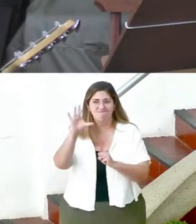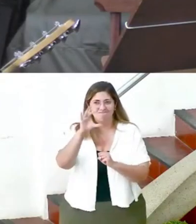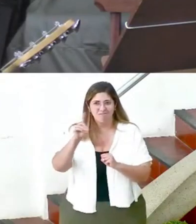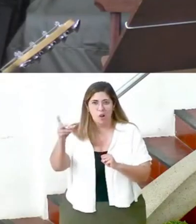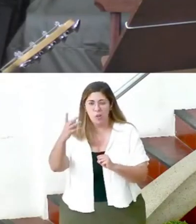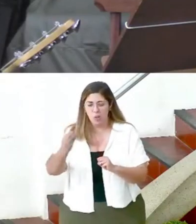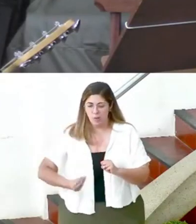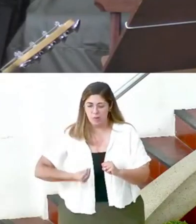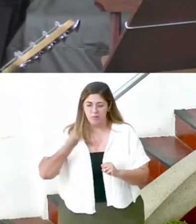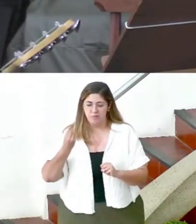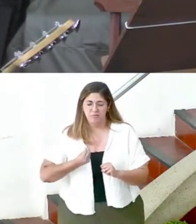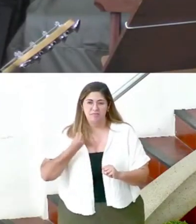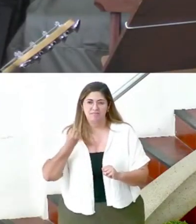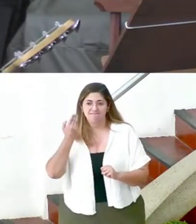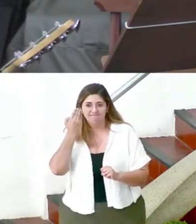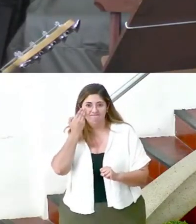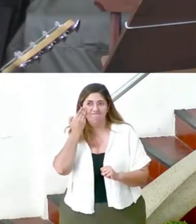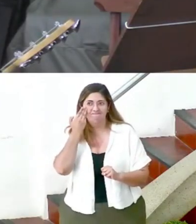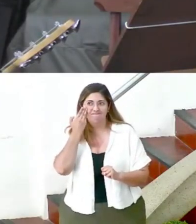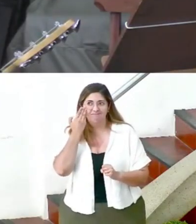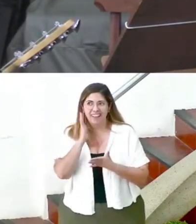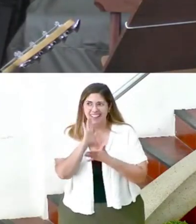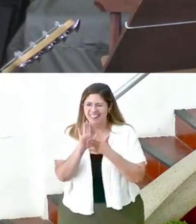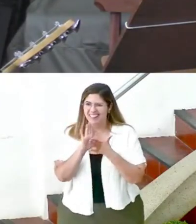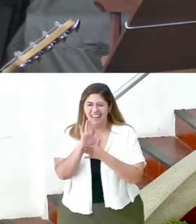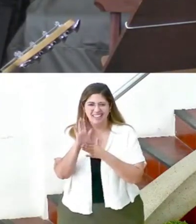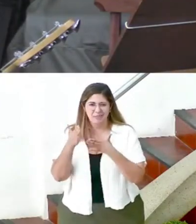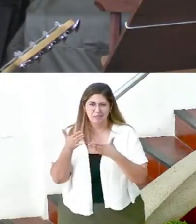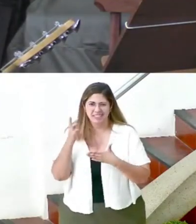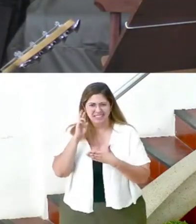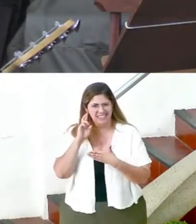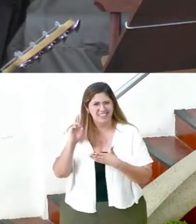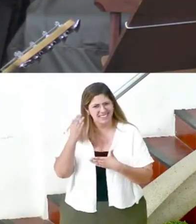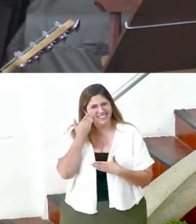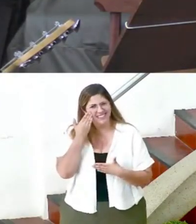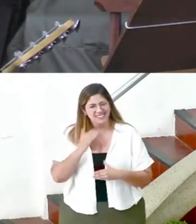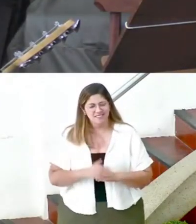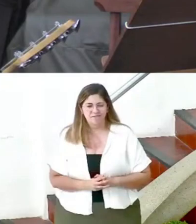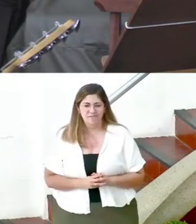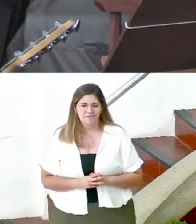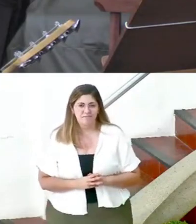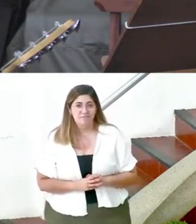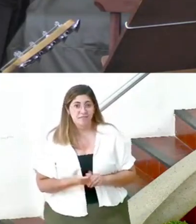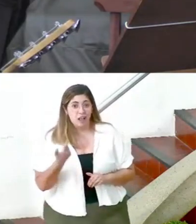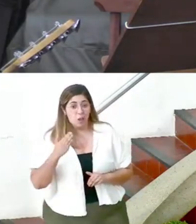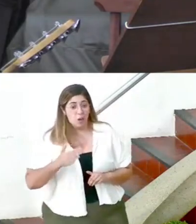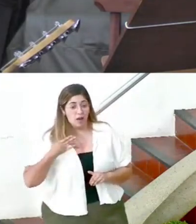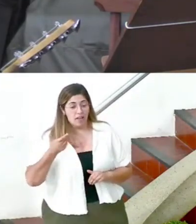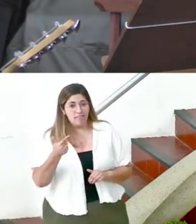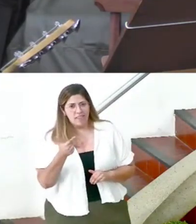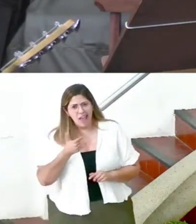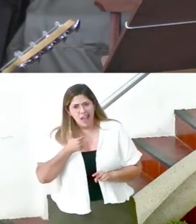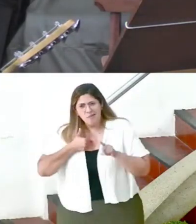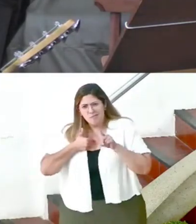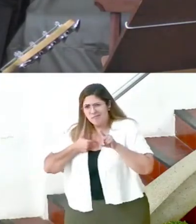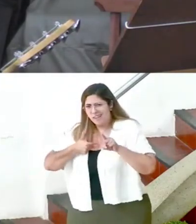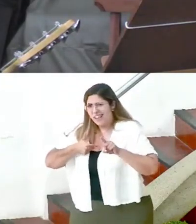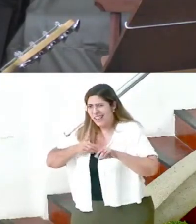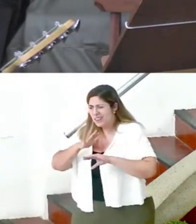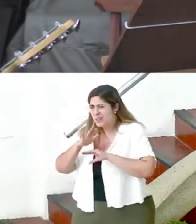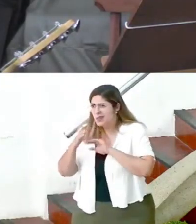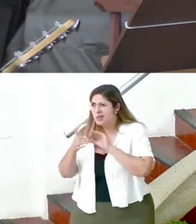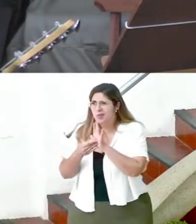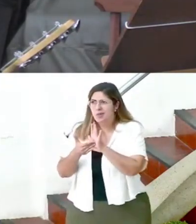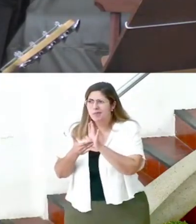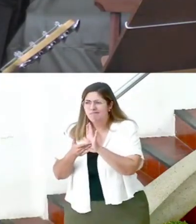vida quando você entender que você deve tudo. E quando eu e você devemos tudo, tudo